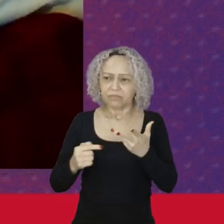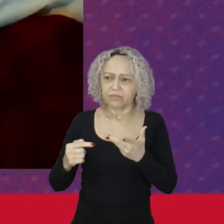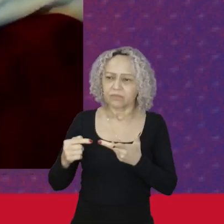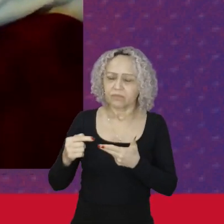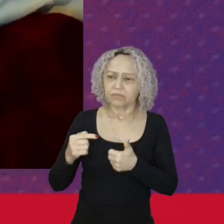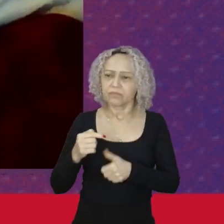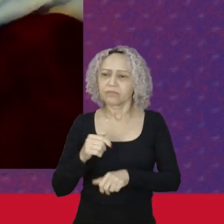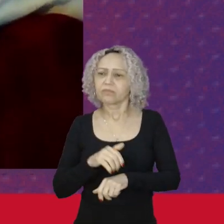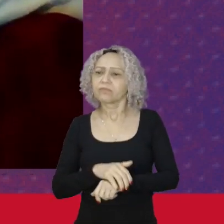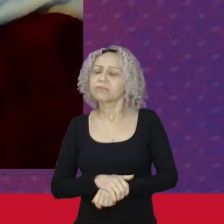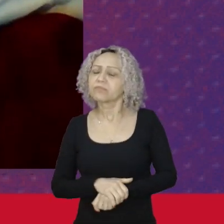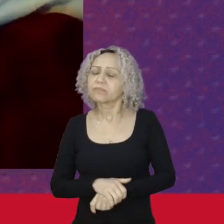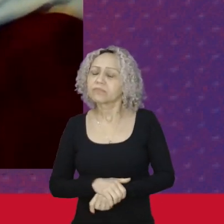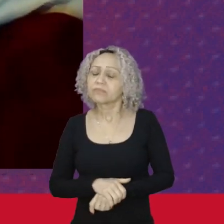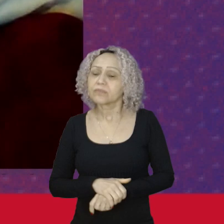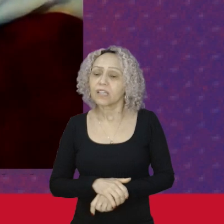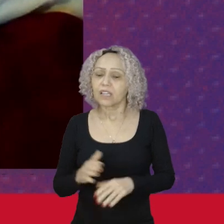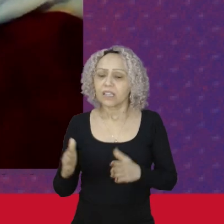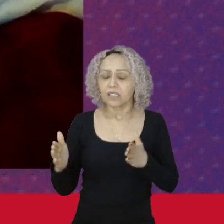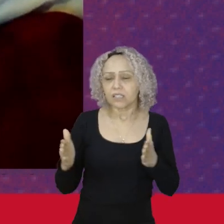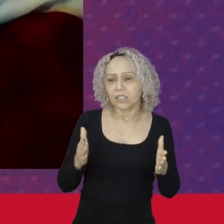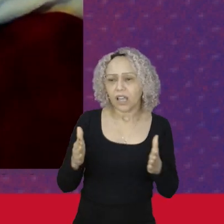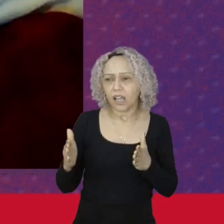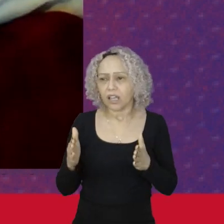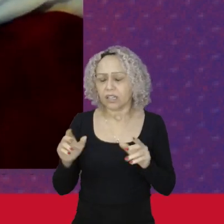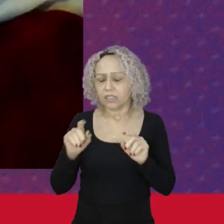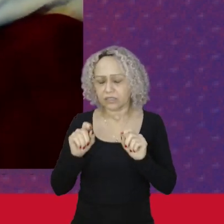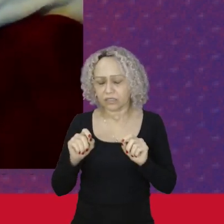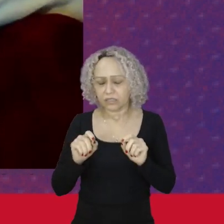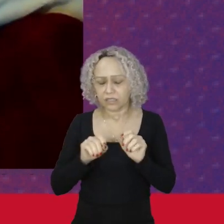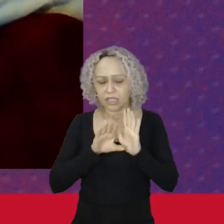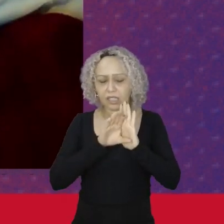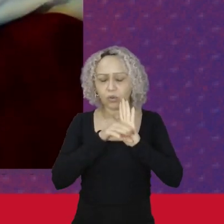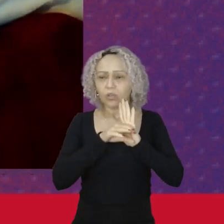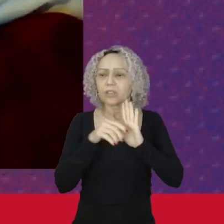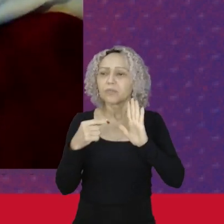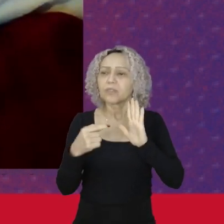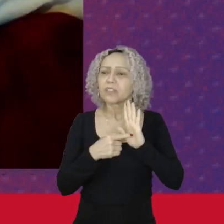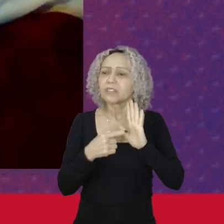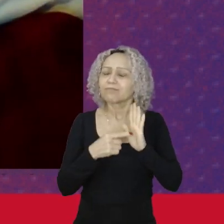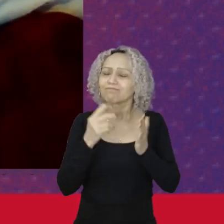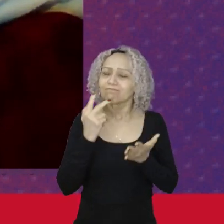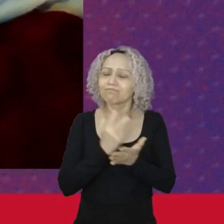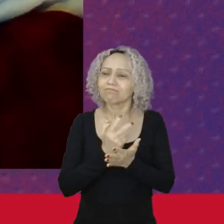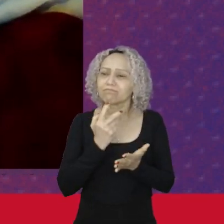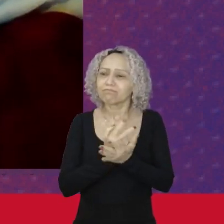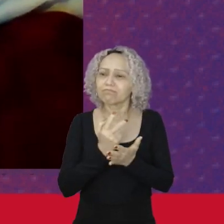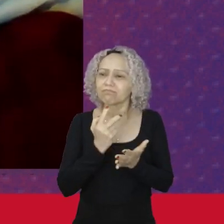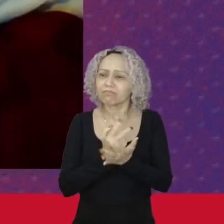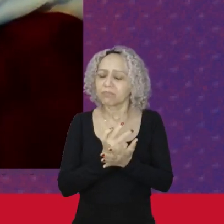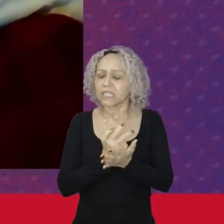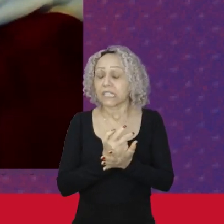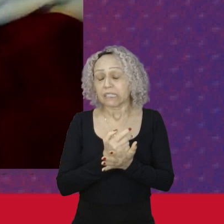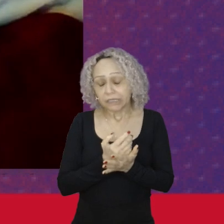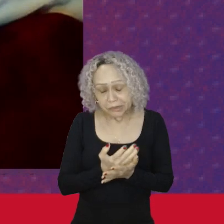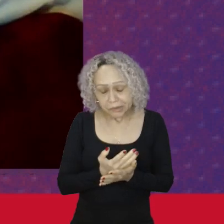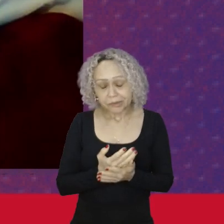história, atualmente todas essas concepções permanecem existindo,